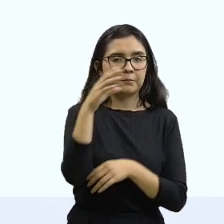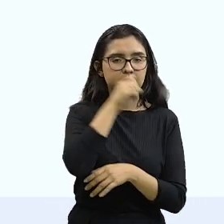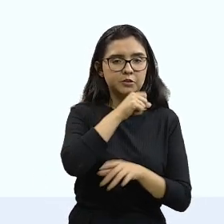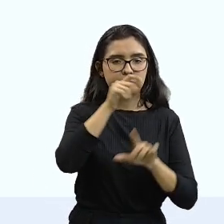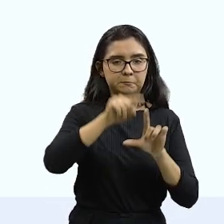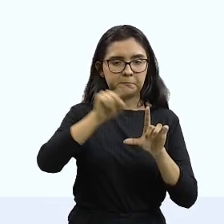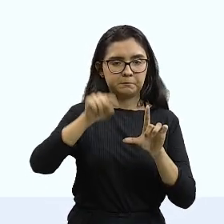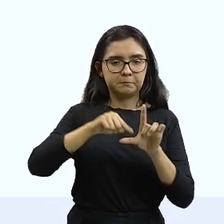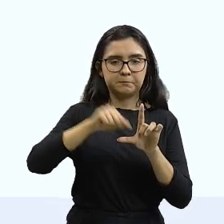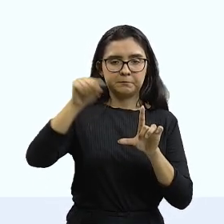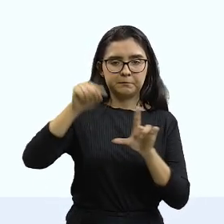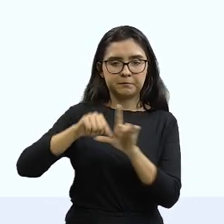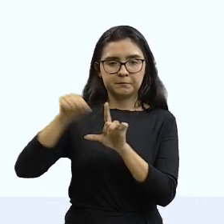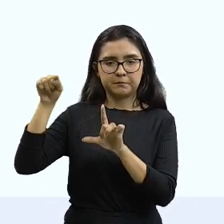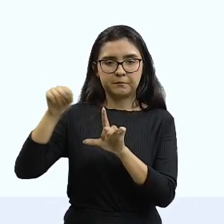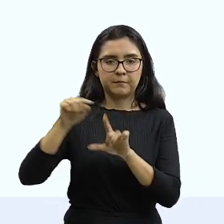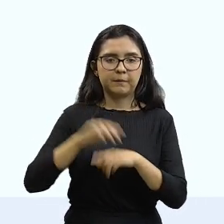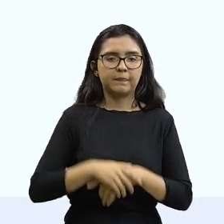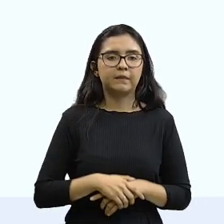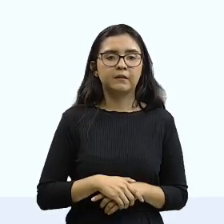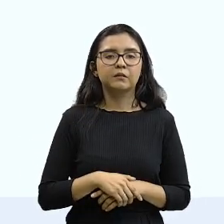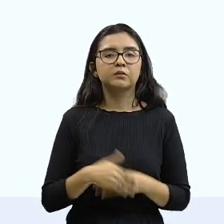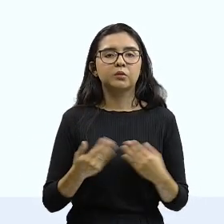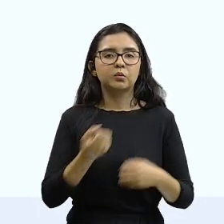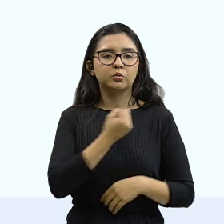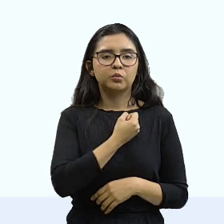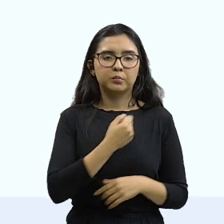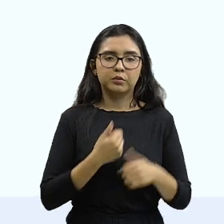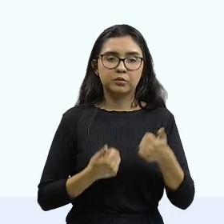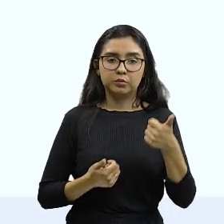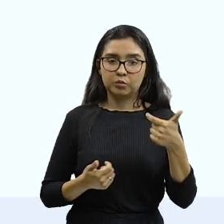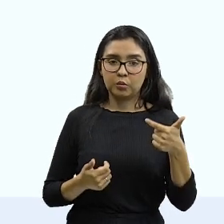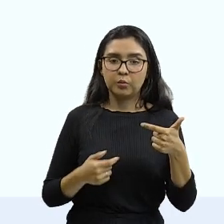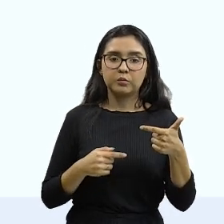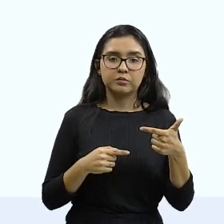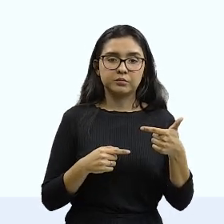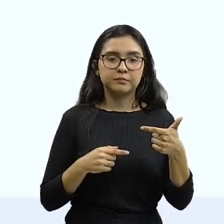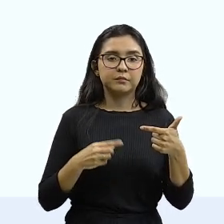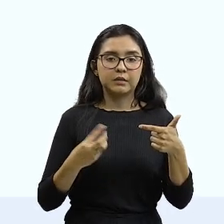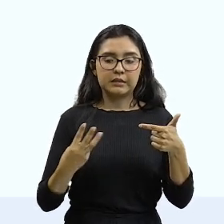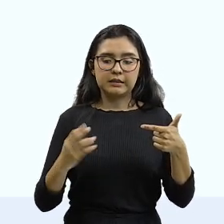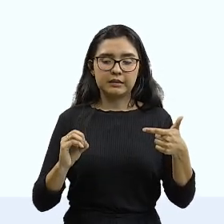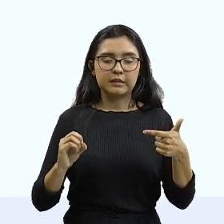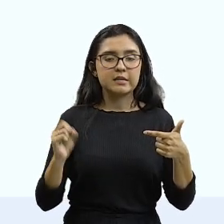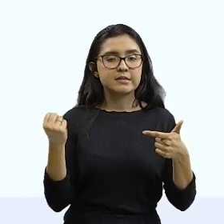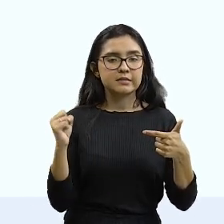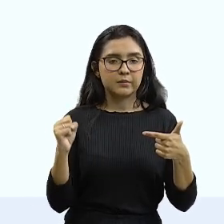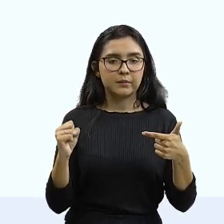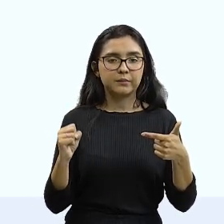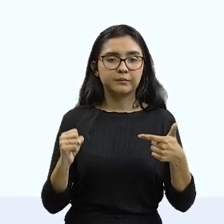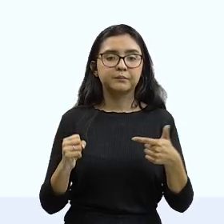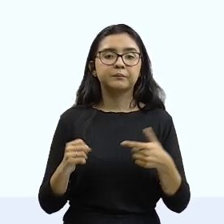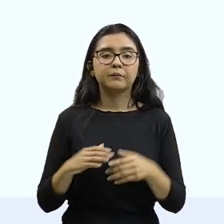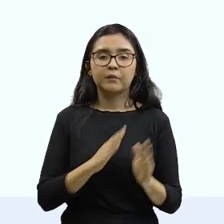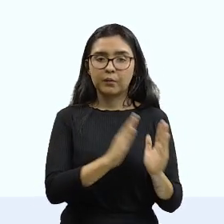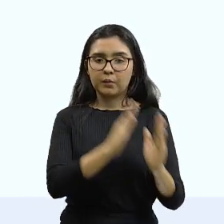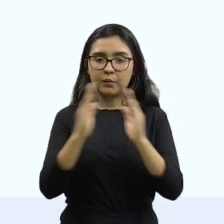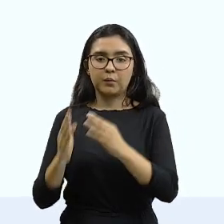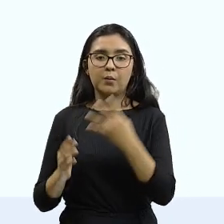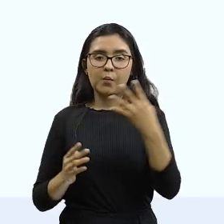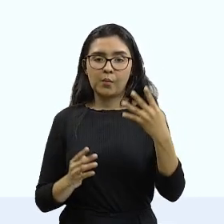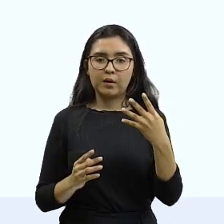ó. Vou pegar um número exato. 12 em 30 segundos. 4